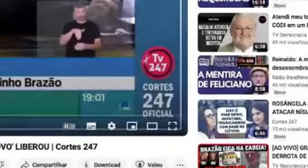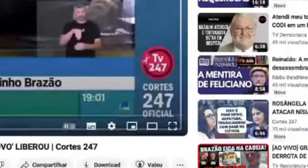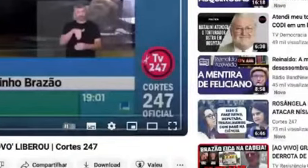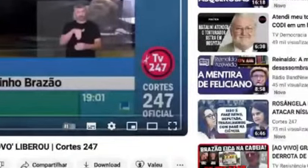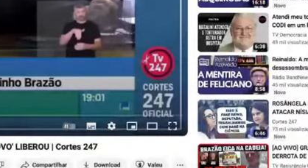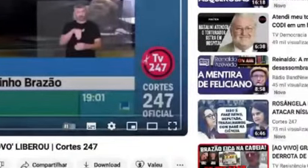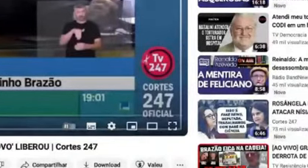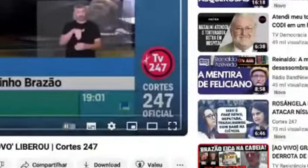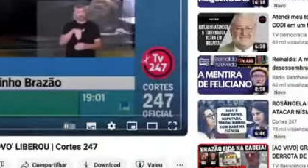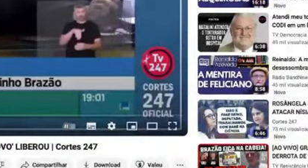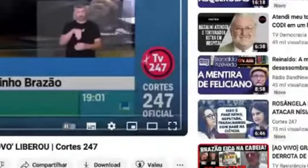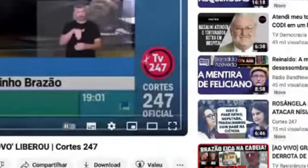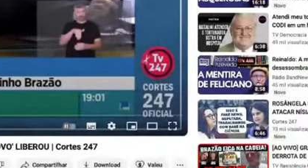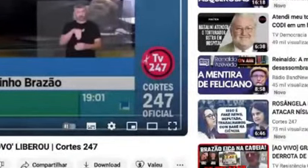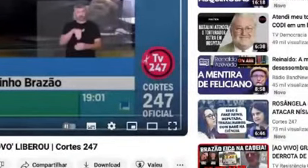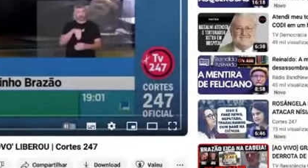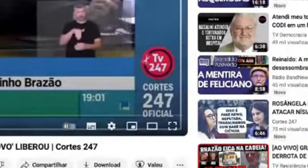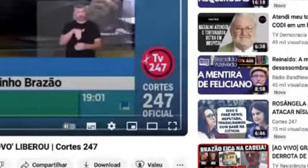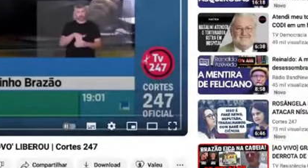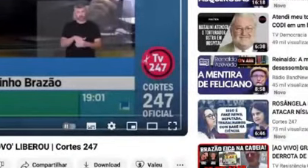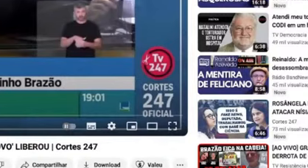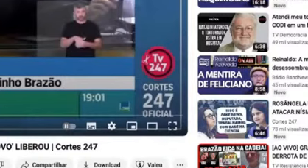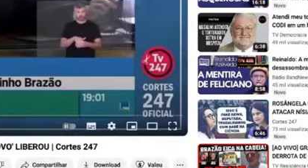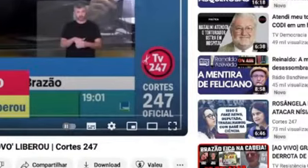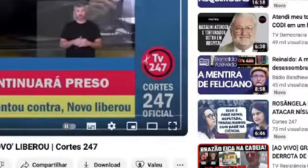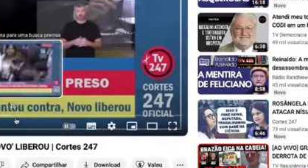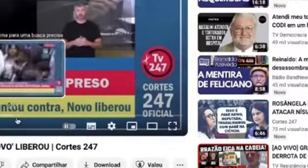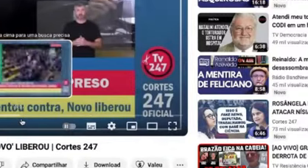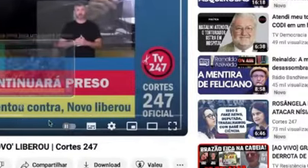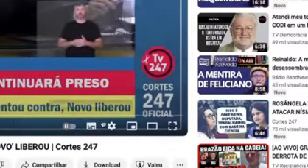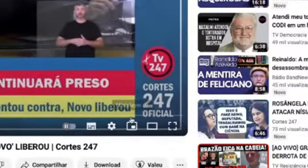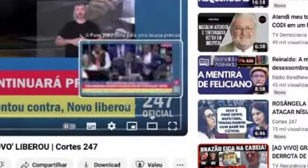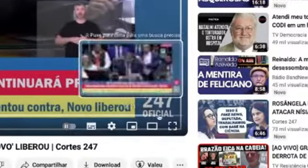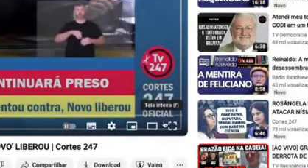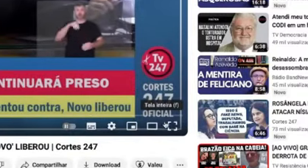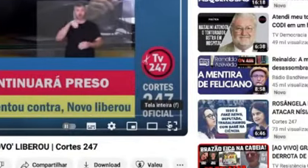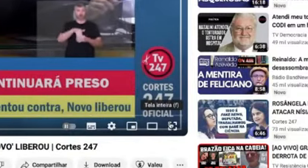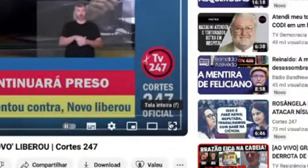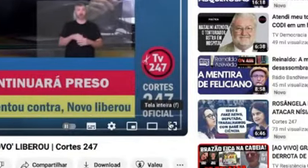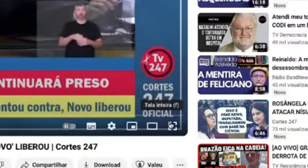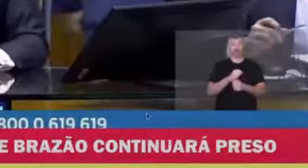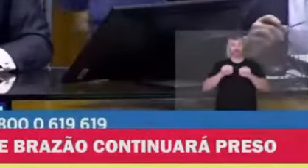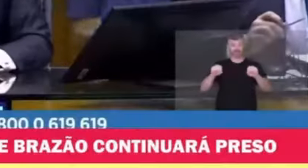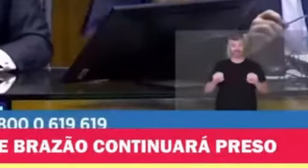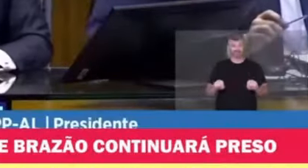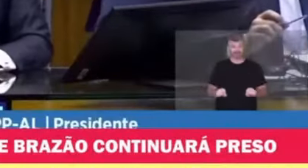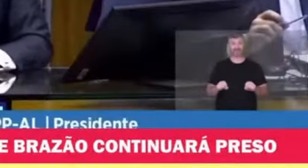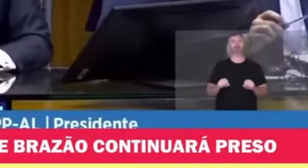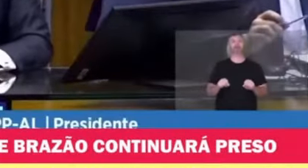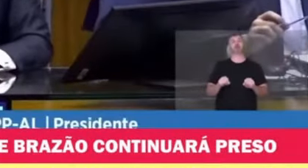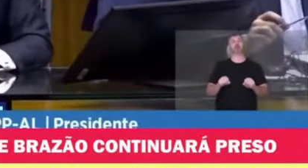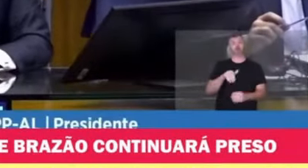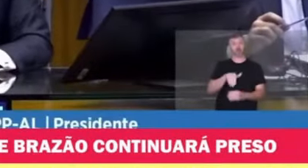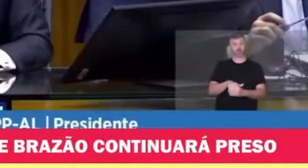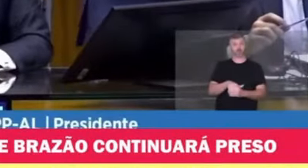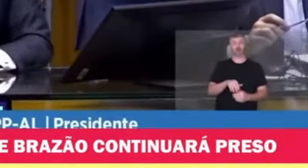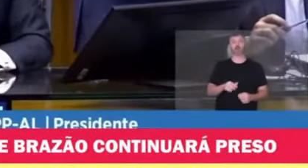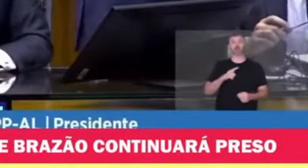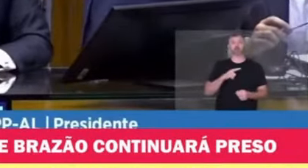ver um pouquinho de como é que foi a sessão de ontem lá no Parlamento. A votação será realizada pelo sistema de votação eletrônico. São